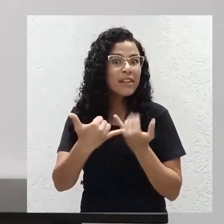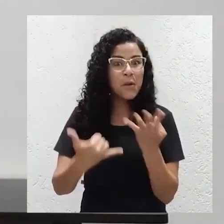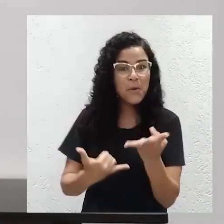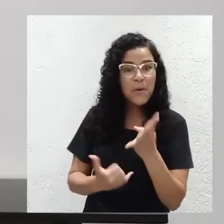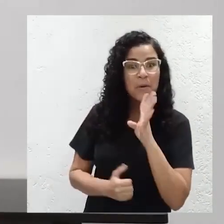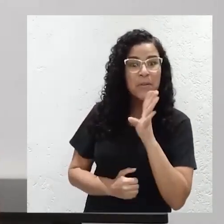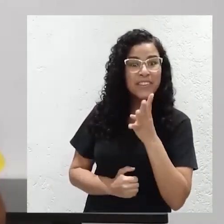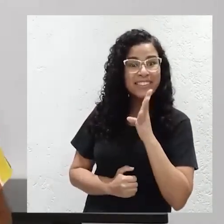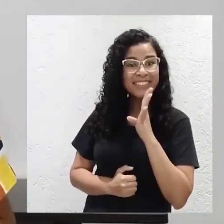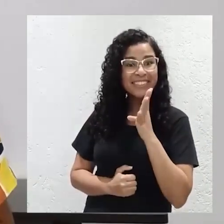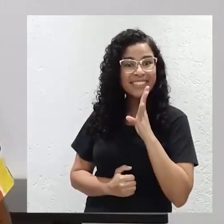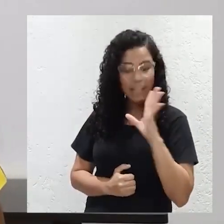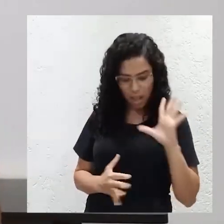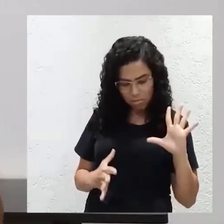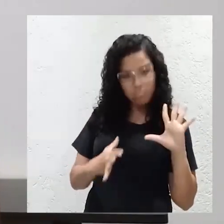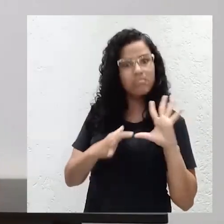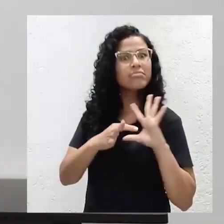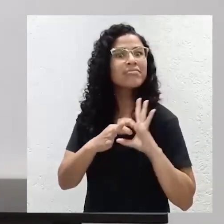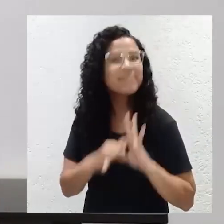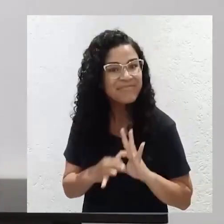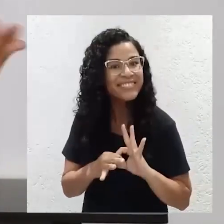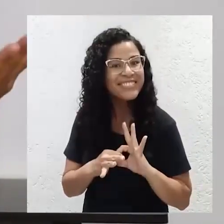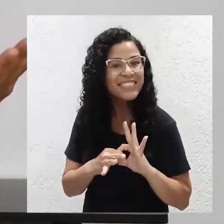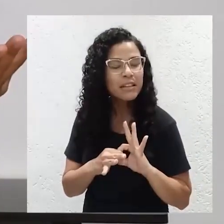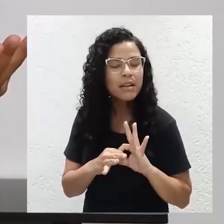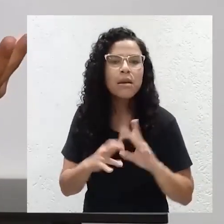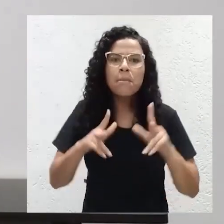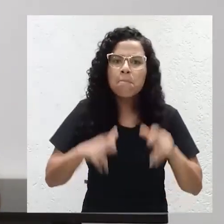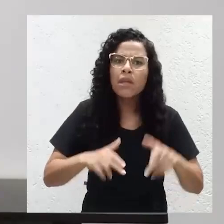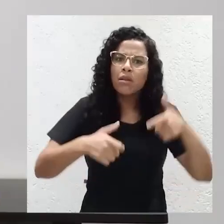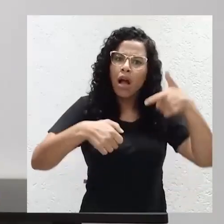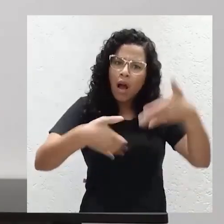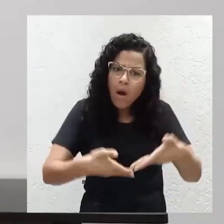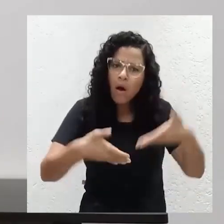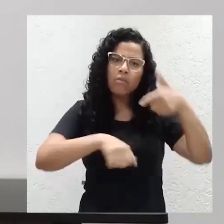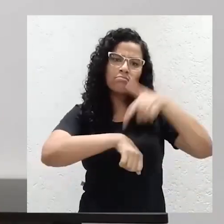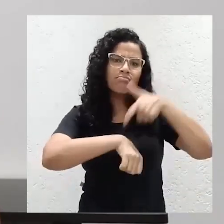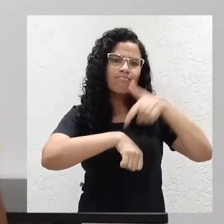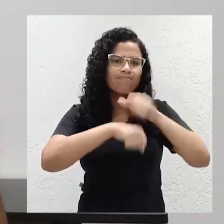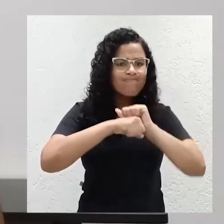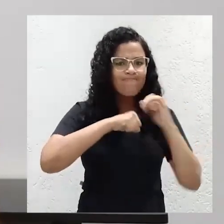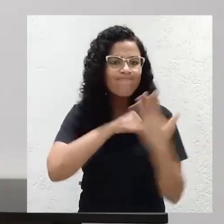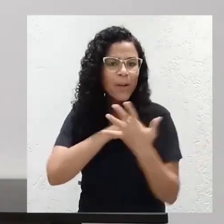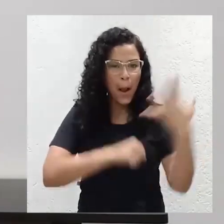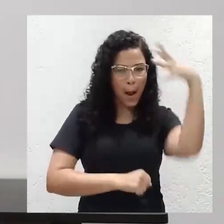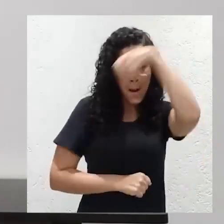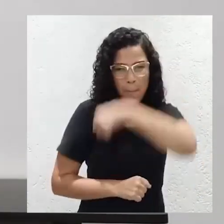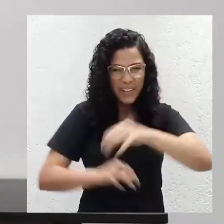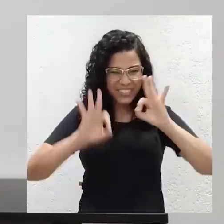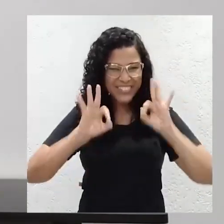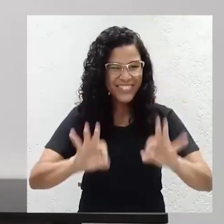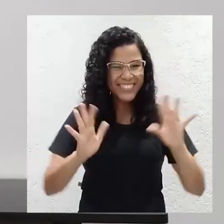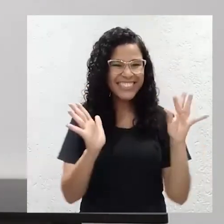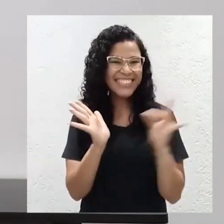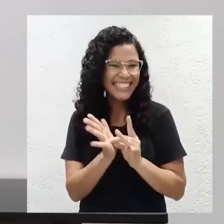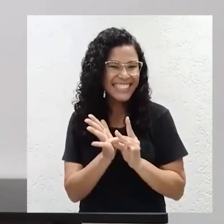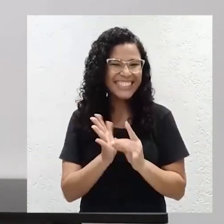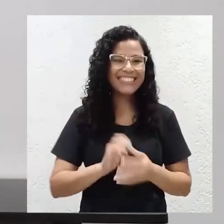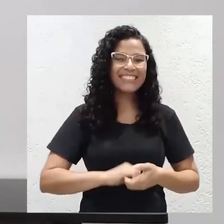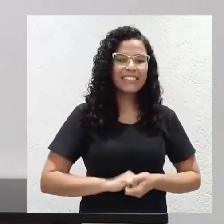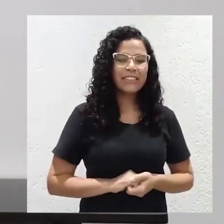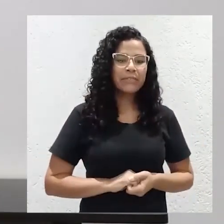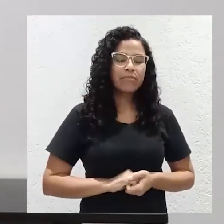brincadeira, conhecimento e interação. E mesmo com a pandemia, aprendemos